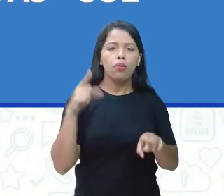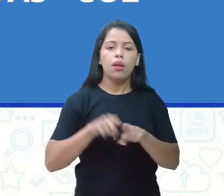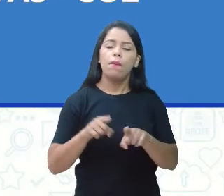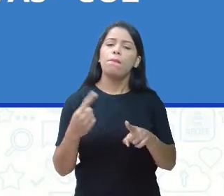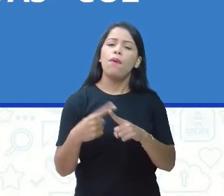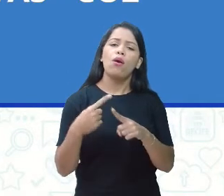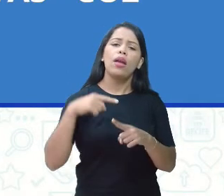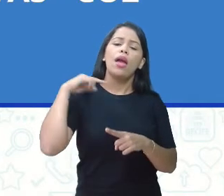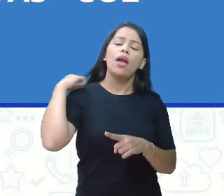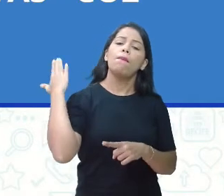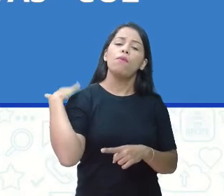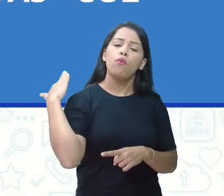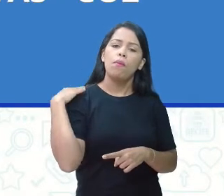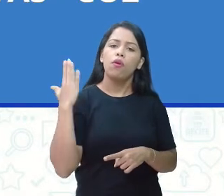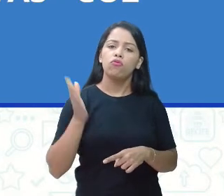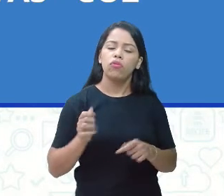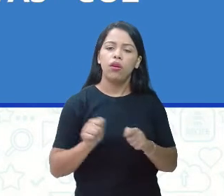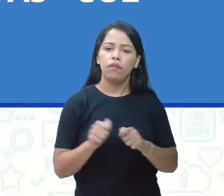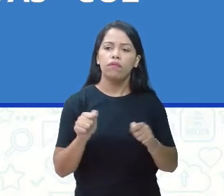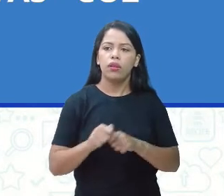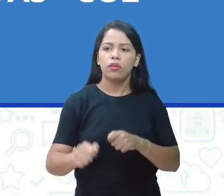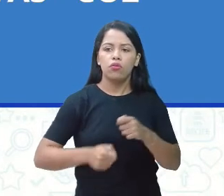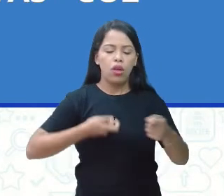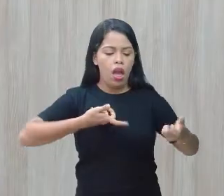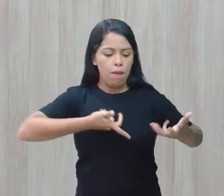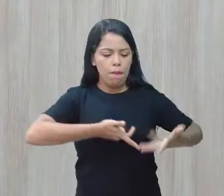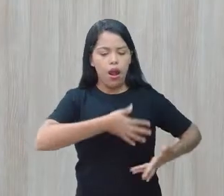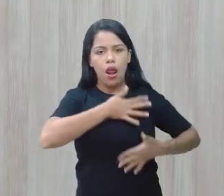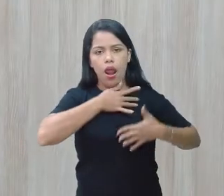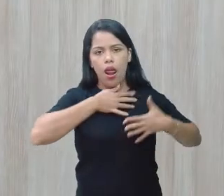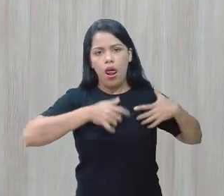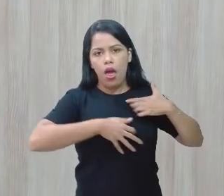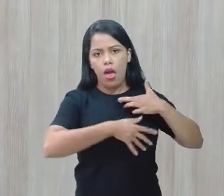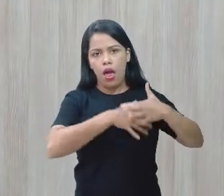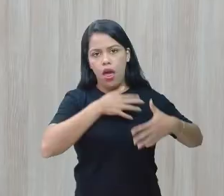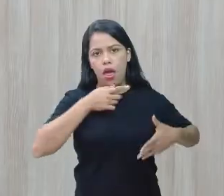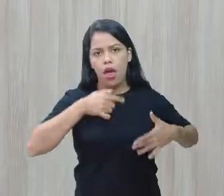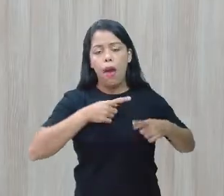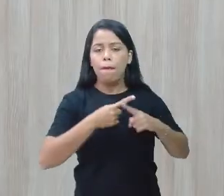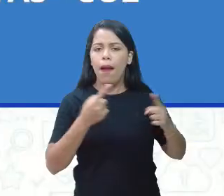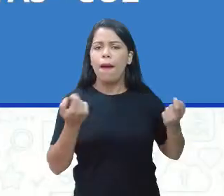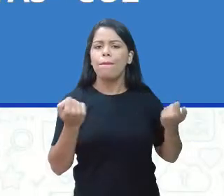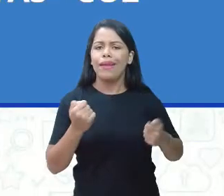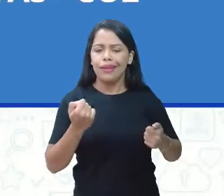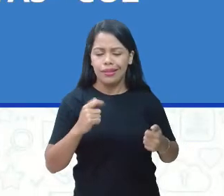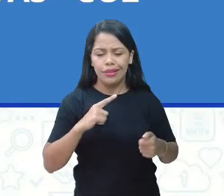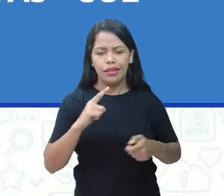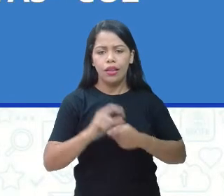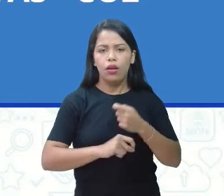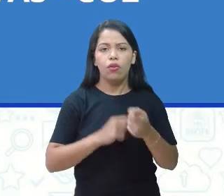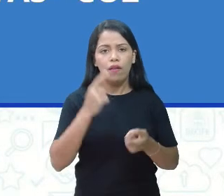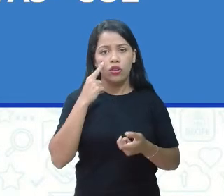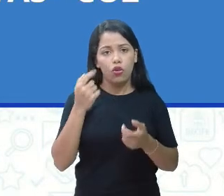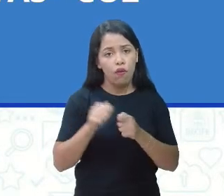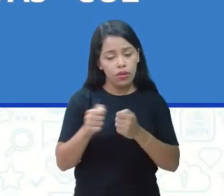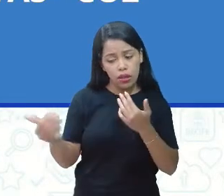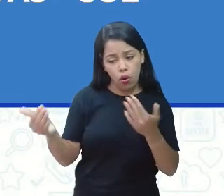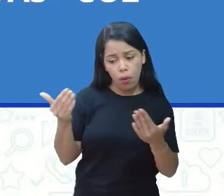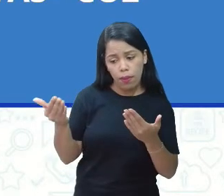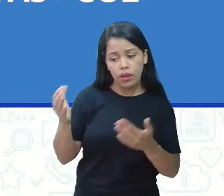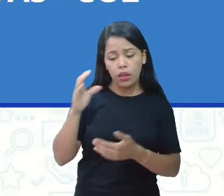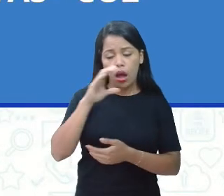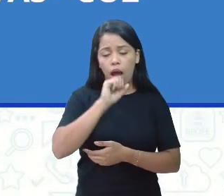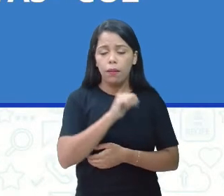pulmões, eles realizaram a troca gasosa, mas eles precisam receber. Eu vou fazer aqui uma comparação bem